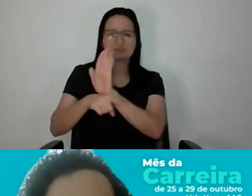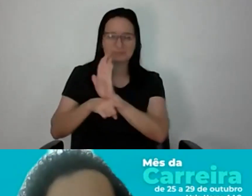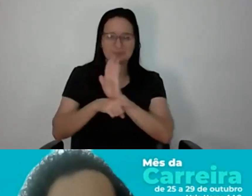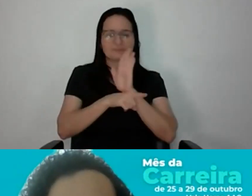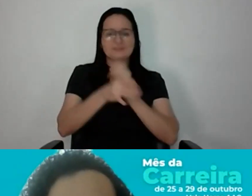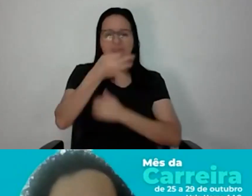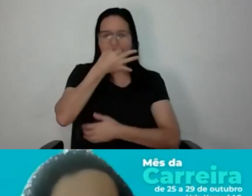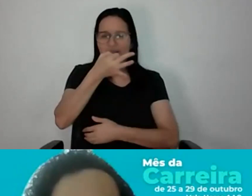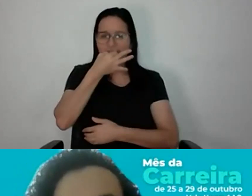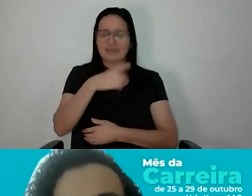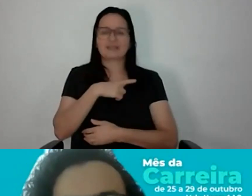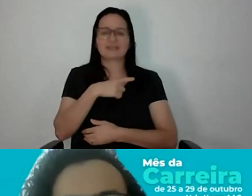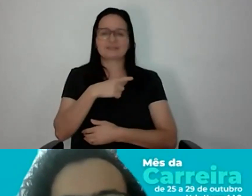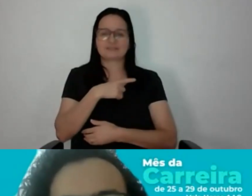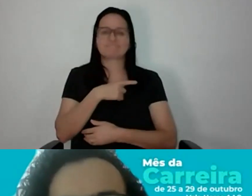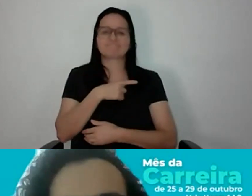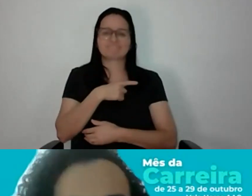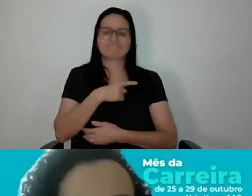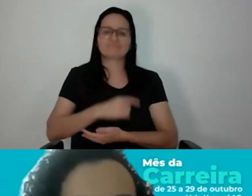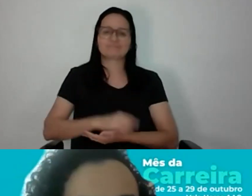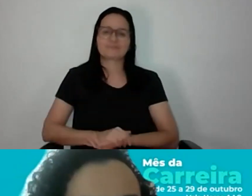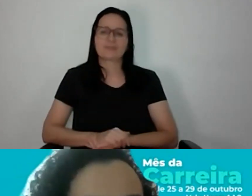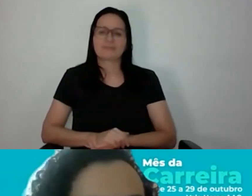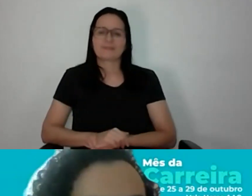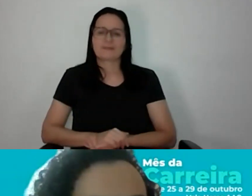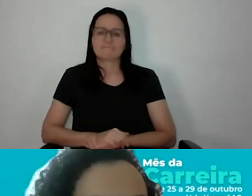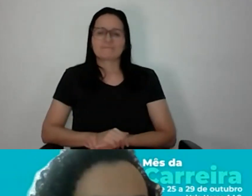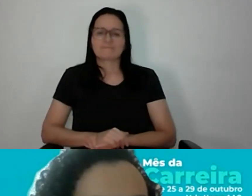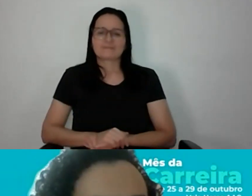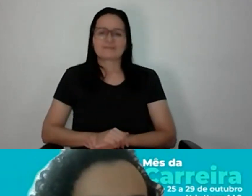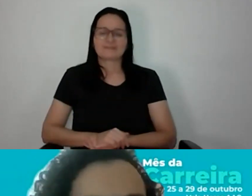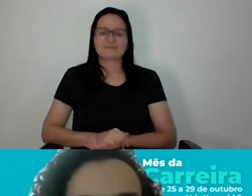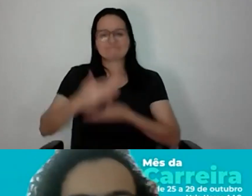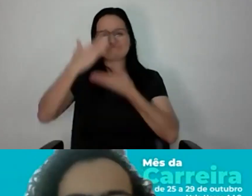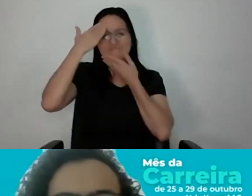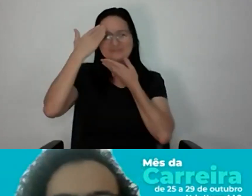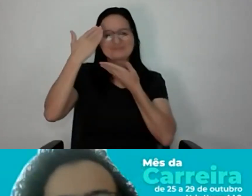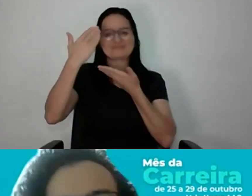E eventualmente na sua carreira. É isso, pessoal. Muito obrigada.